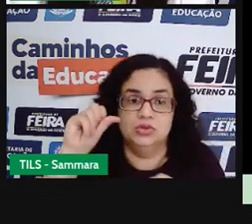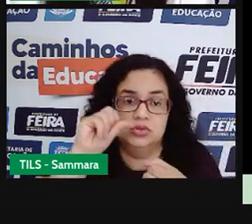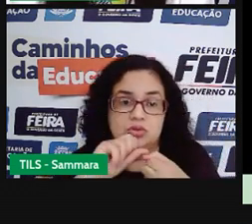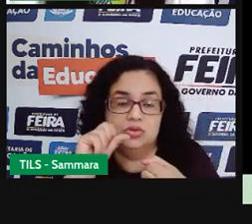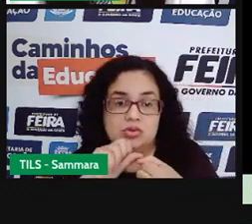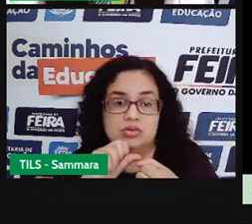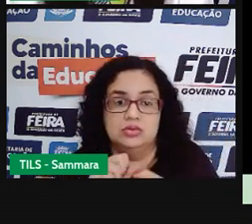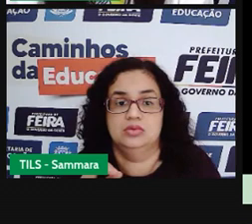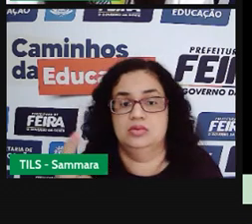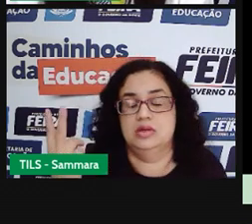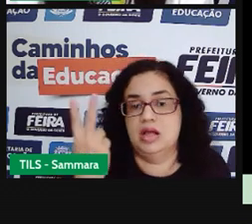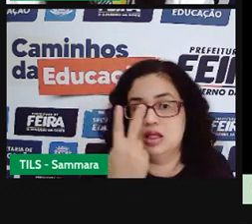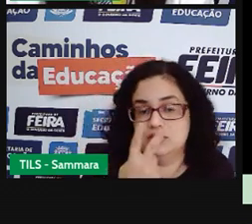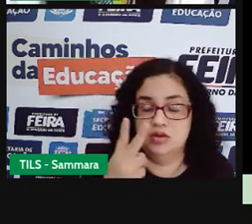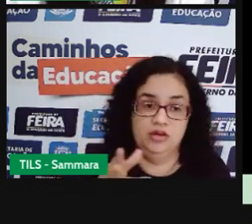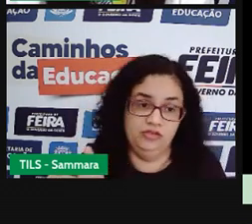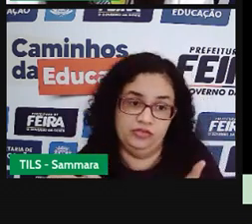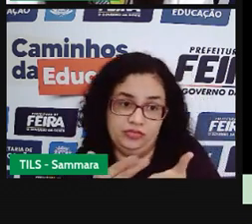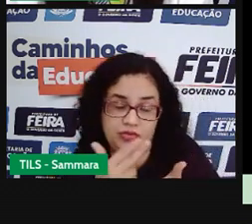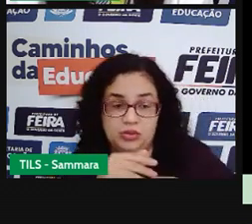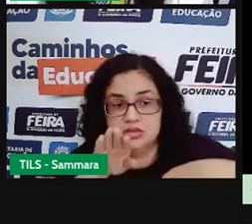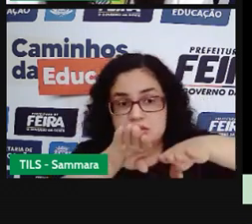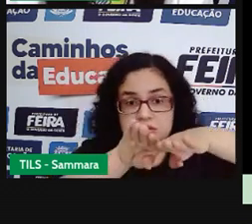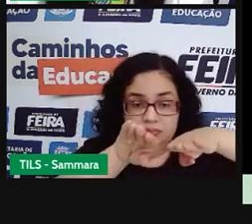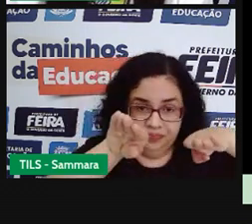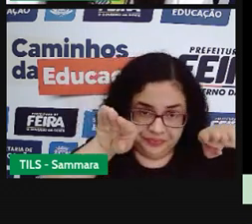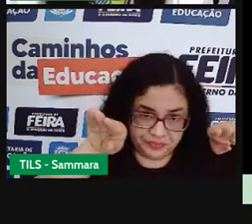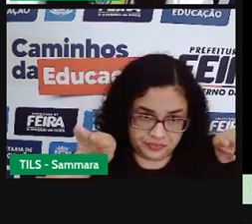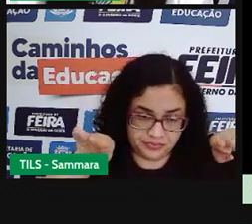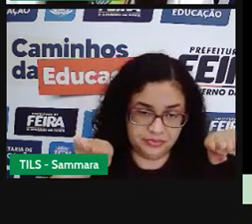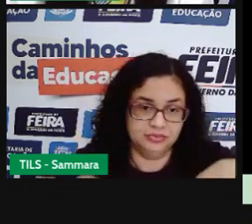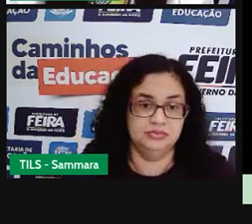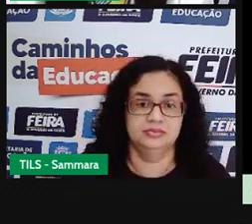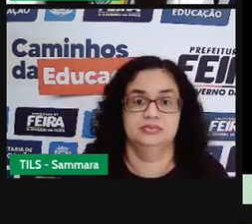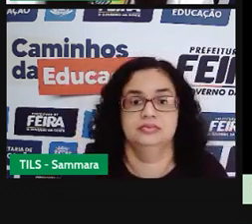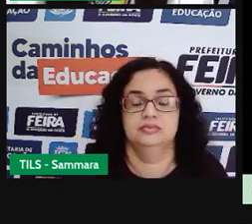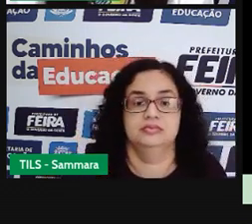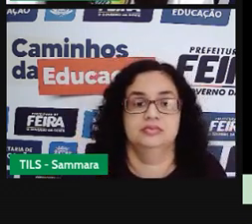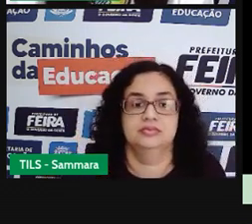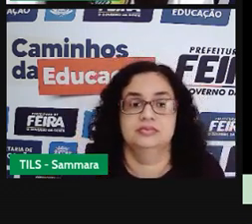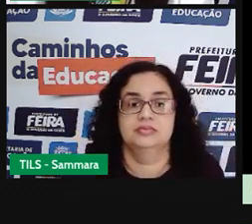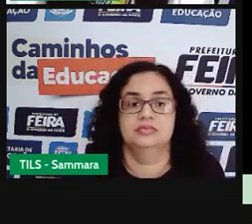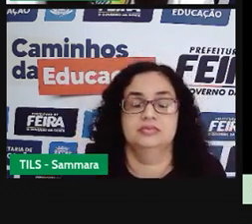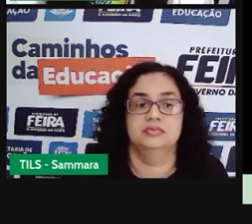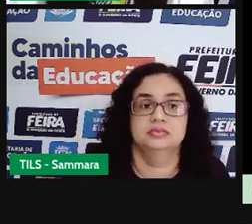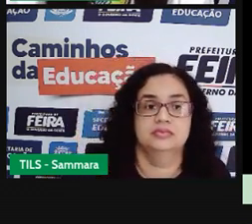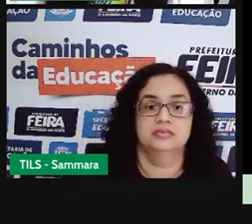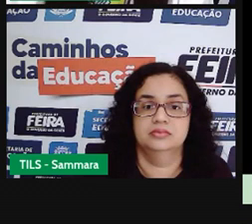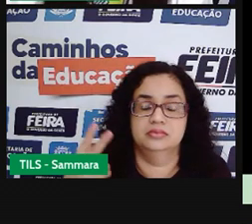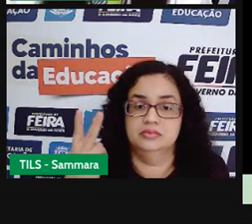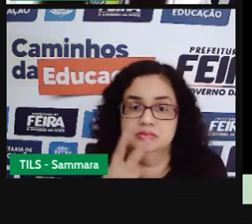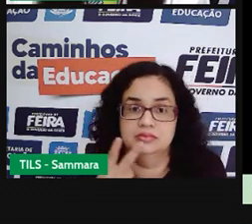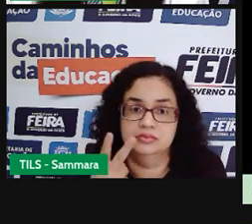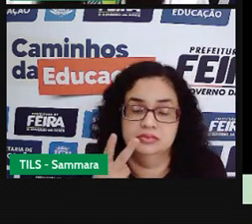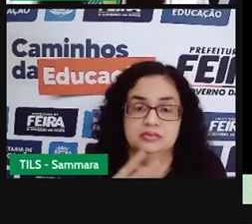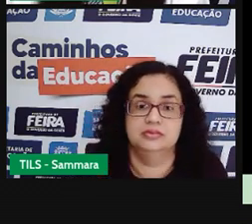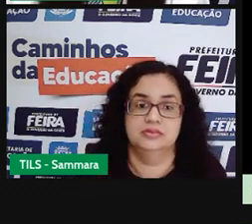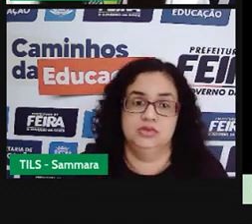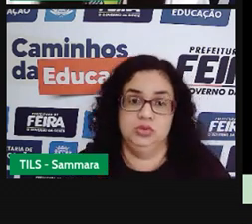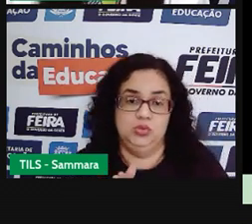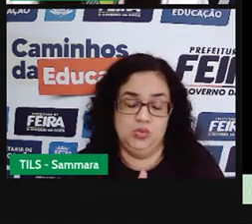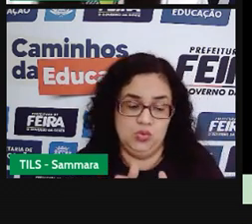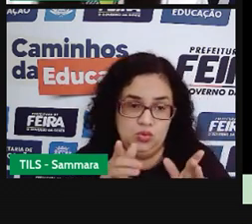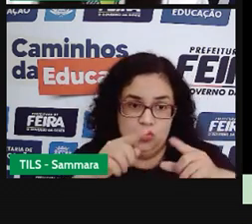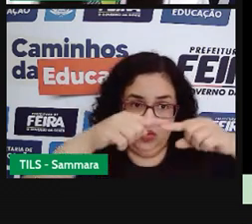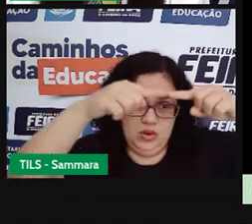e a gente consegue enxergar e dois tipos de figuras planas só o quadrado e também um